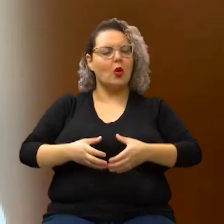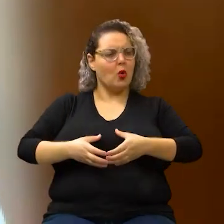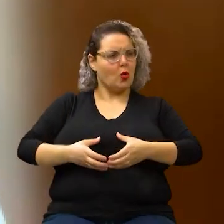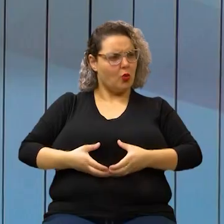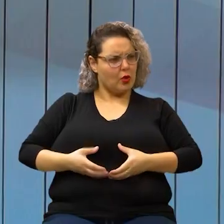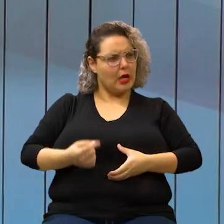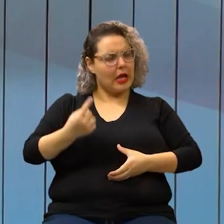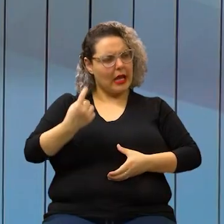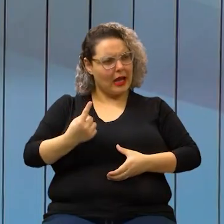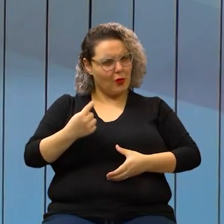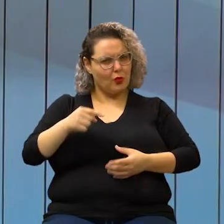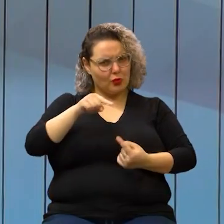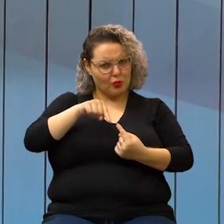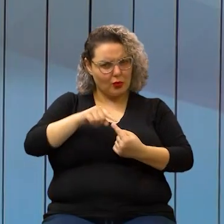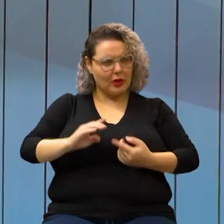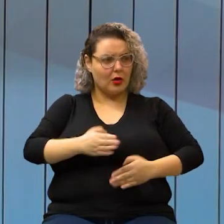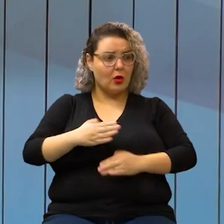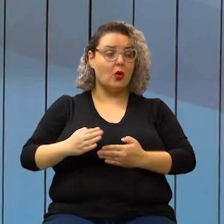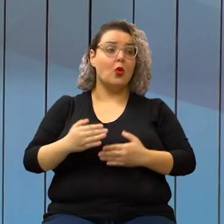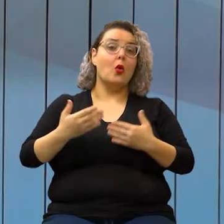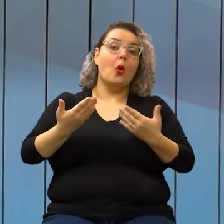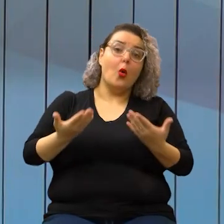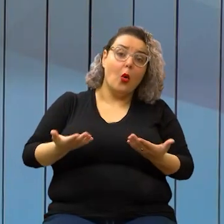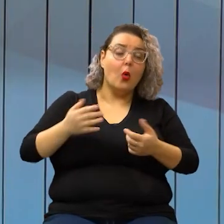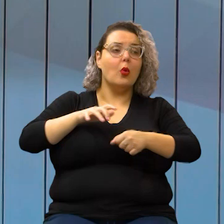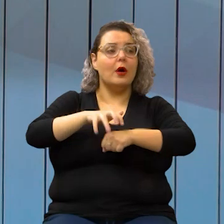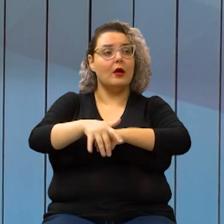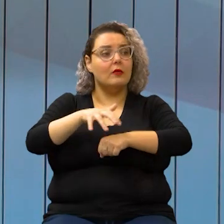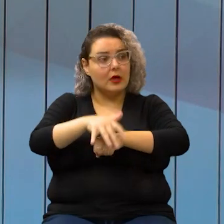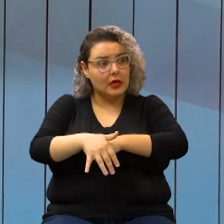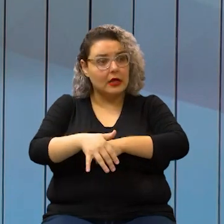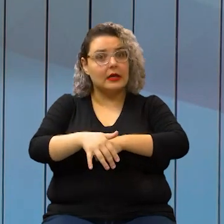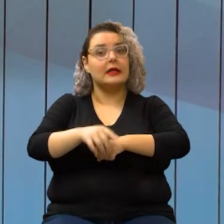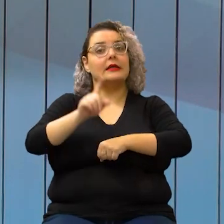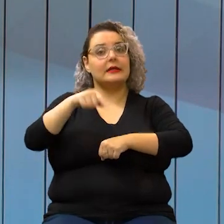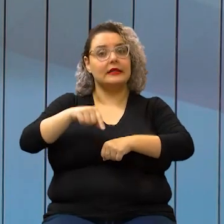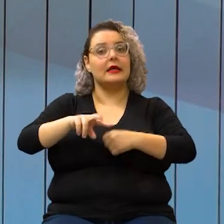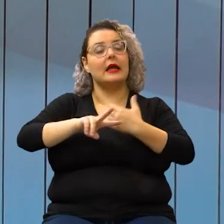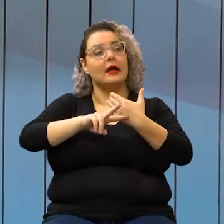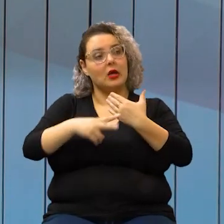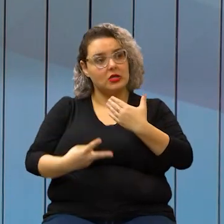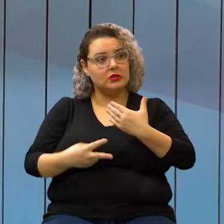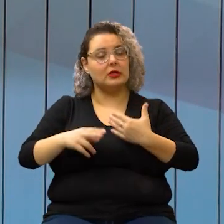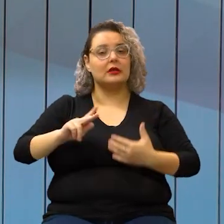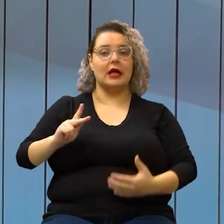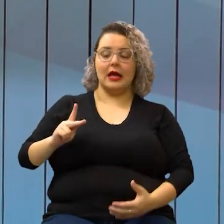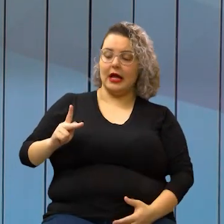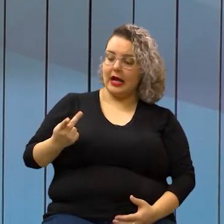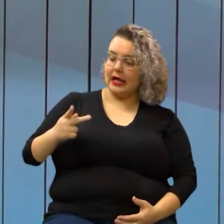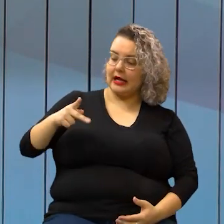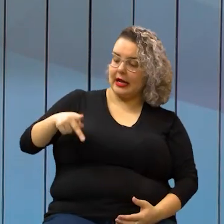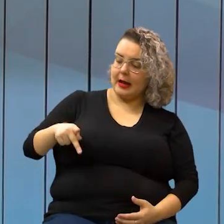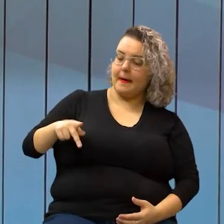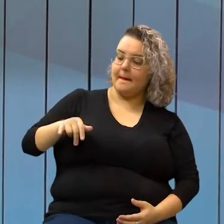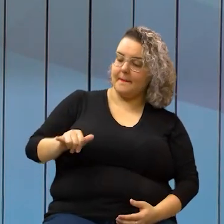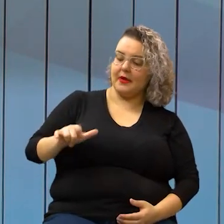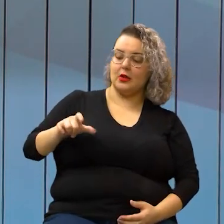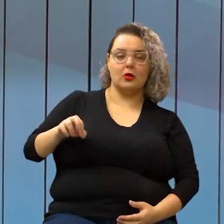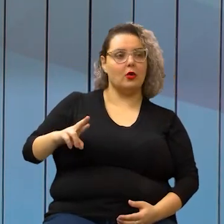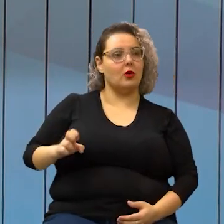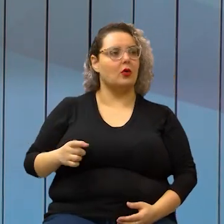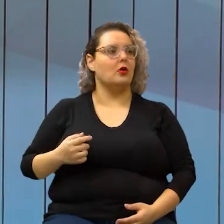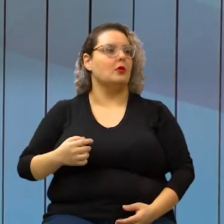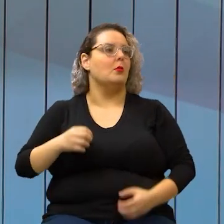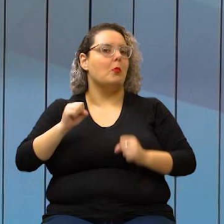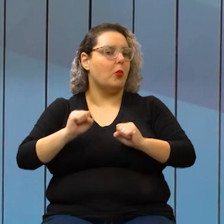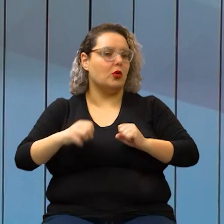O estômago, ele é o único alvo da bactéria ou essa infecção, né, causada pela H. pylori, ela pode se manifestar em outros